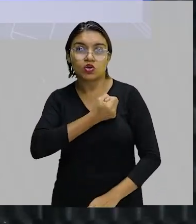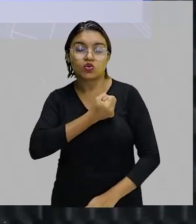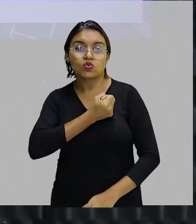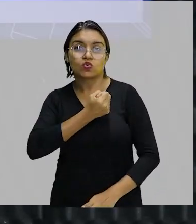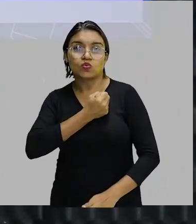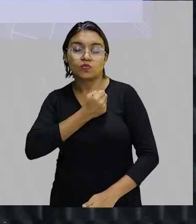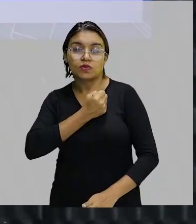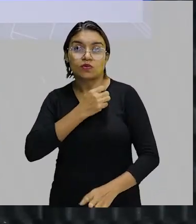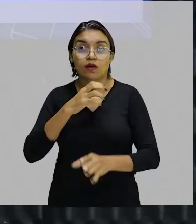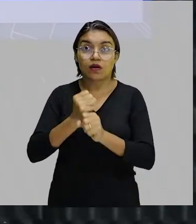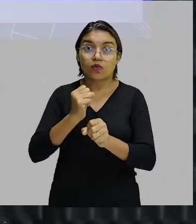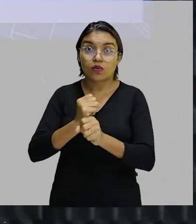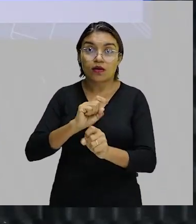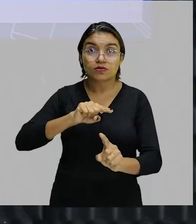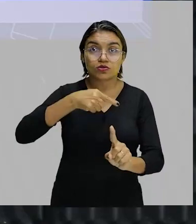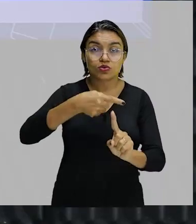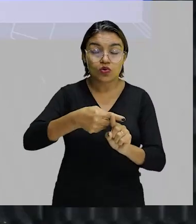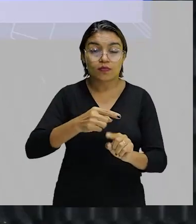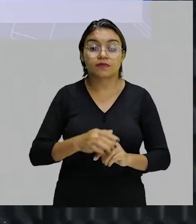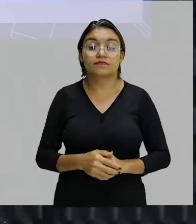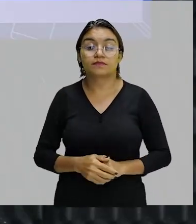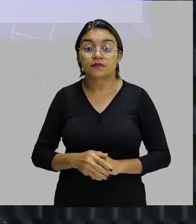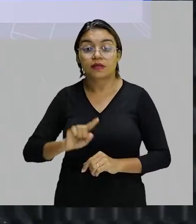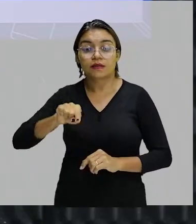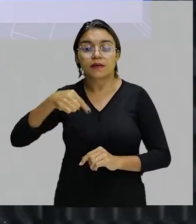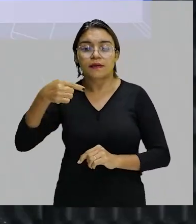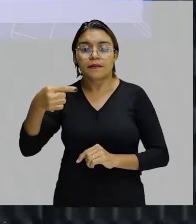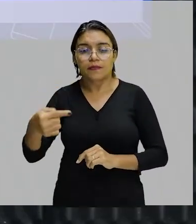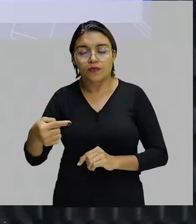soma para essa PG finita e,